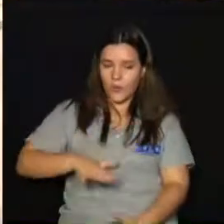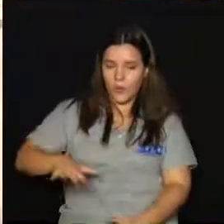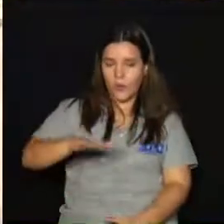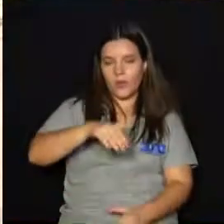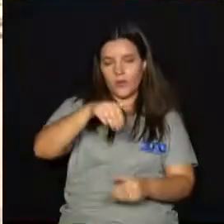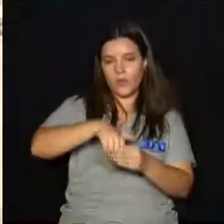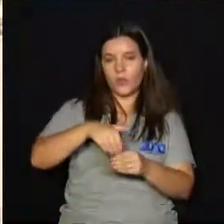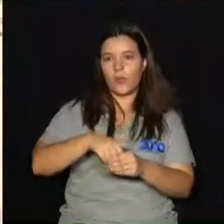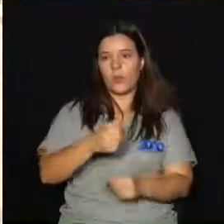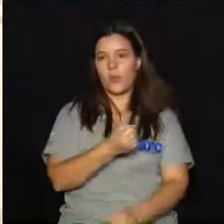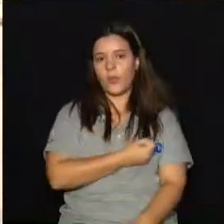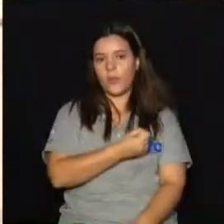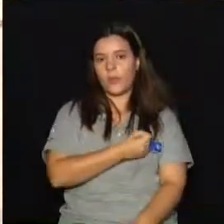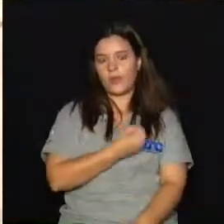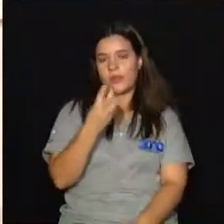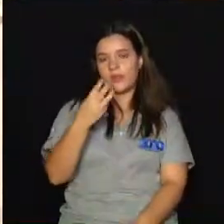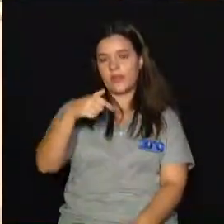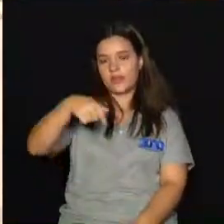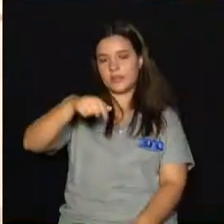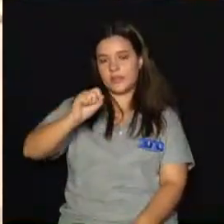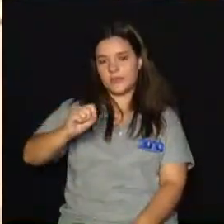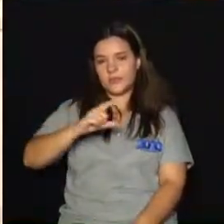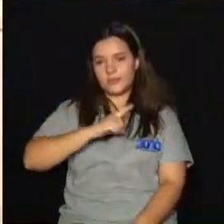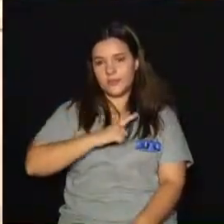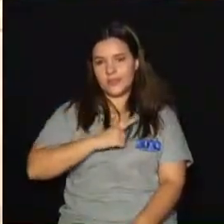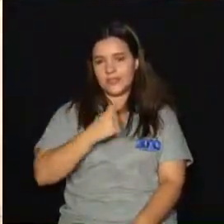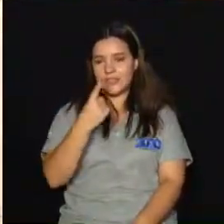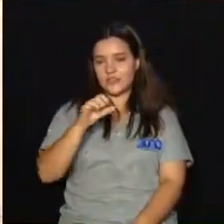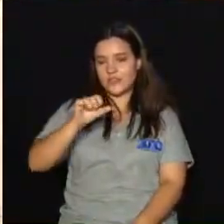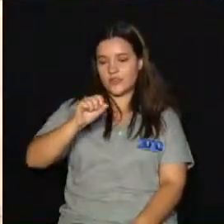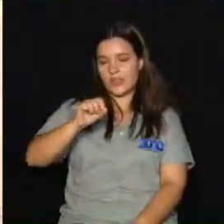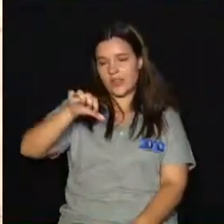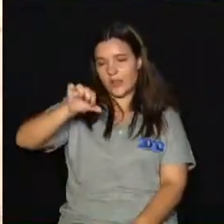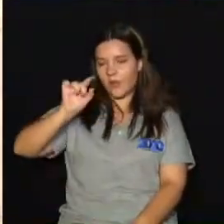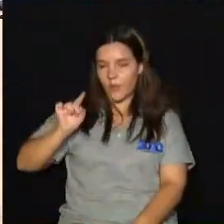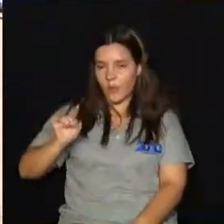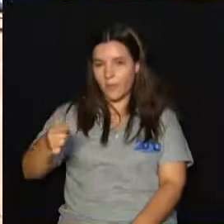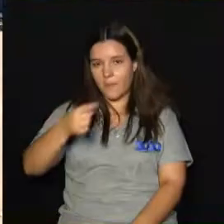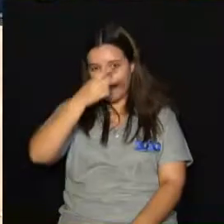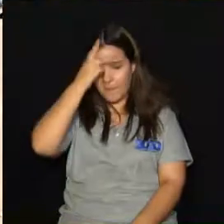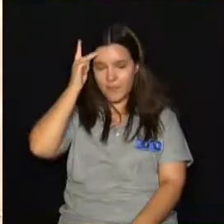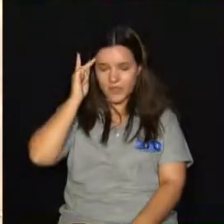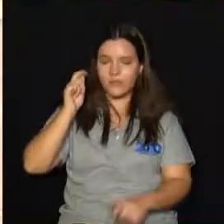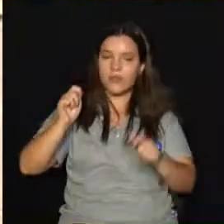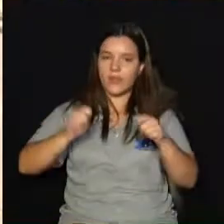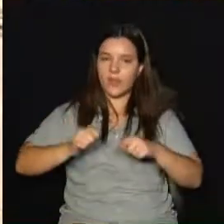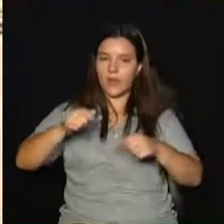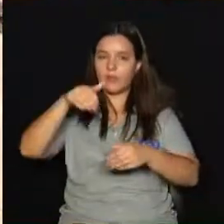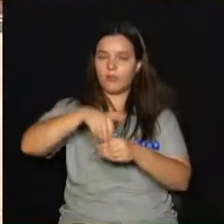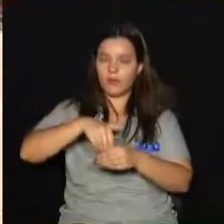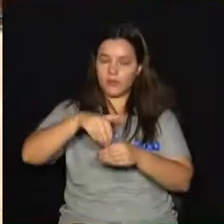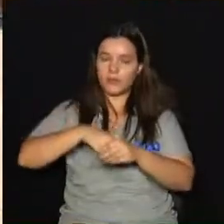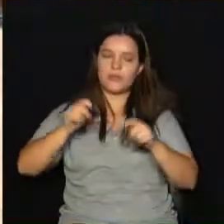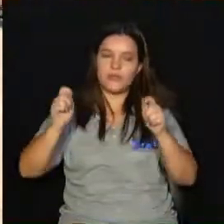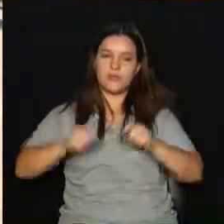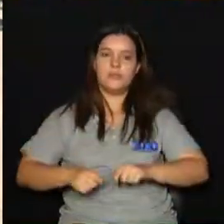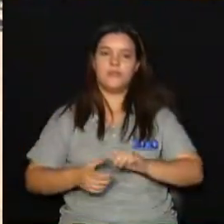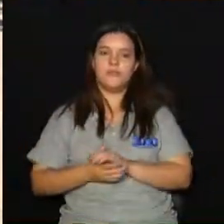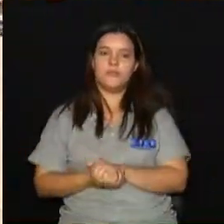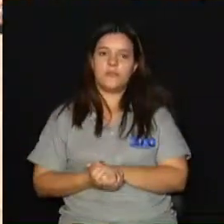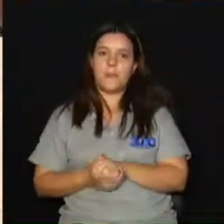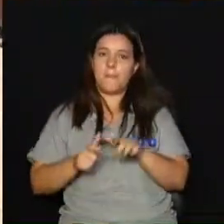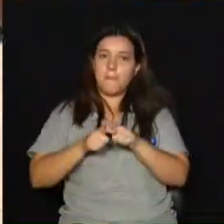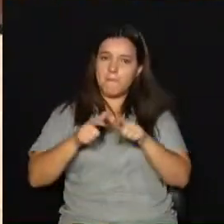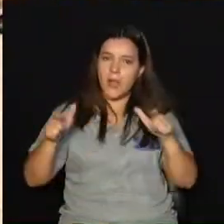número 378, que conta com 189.600 eleitores aptos a votar. É a maior